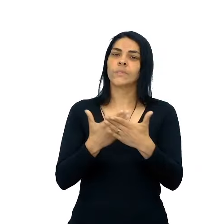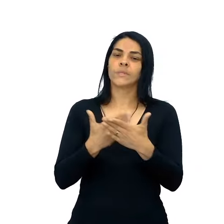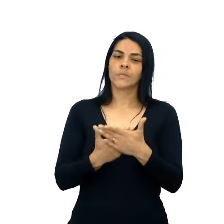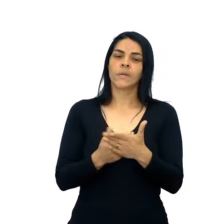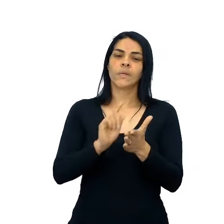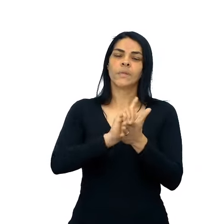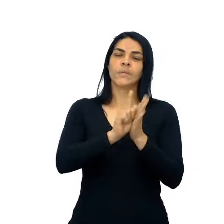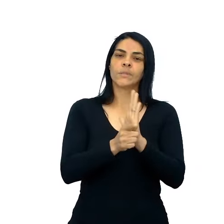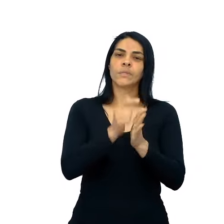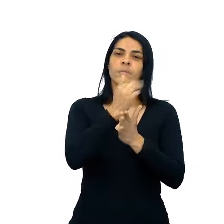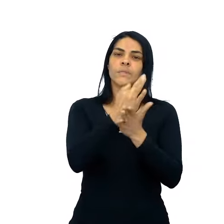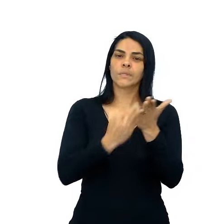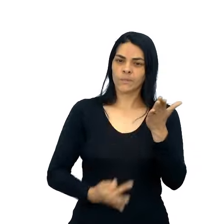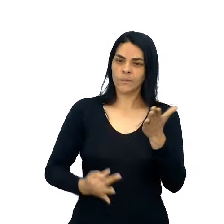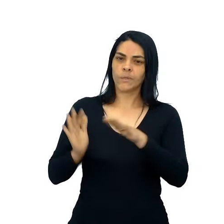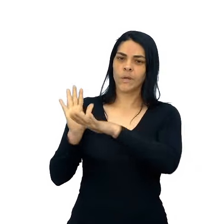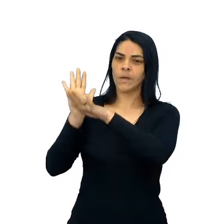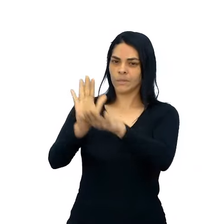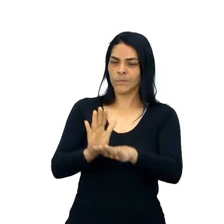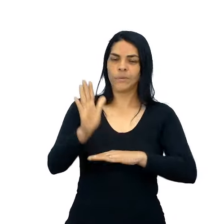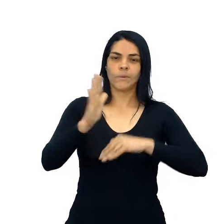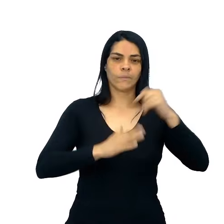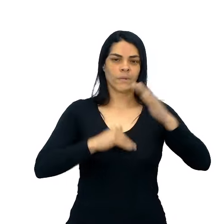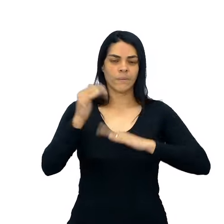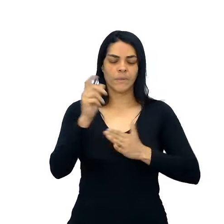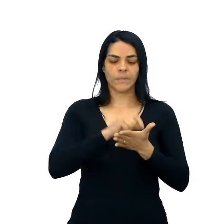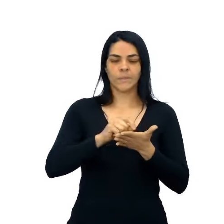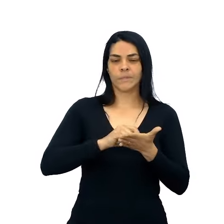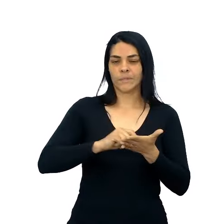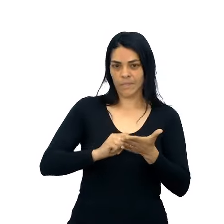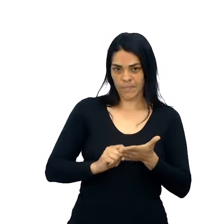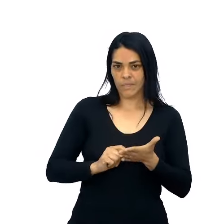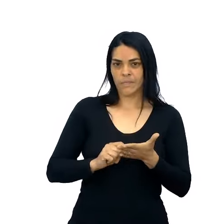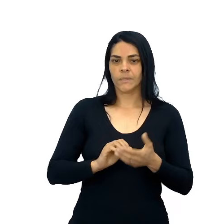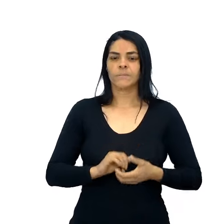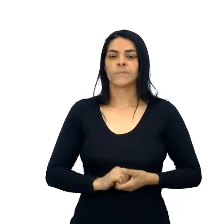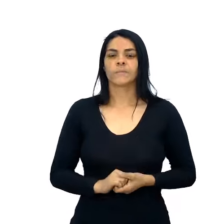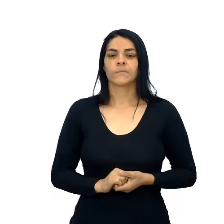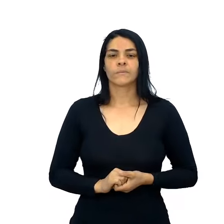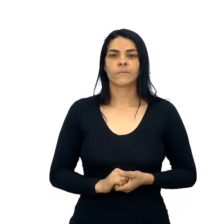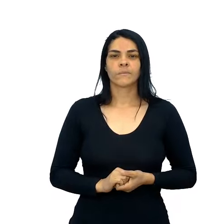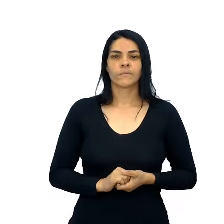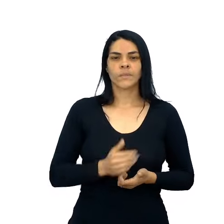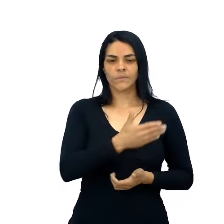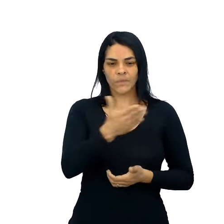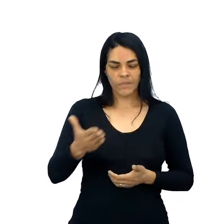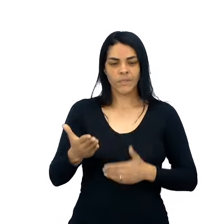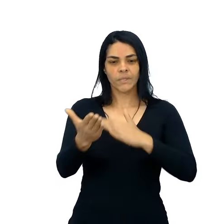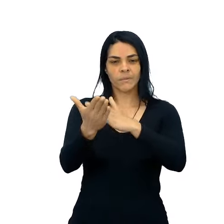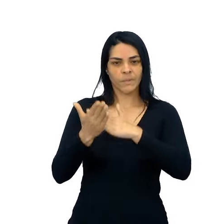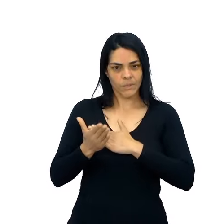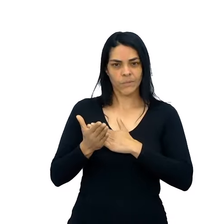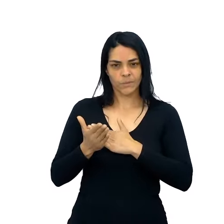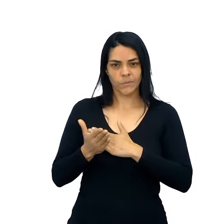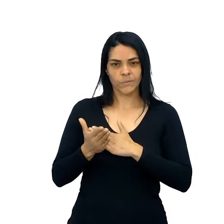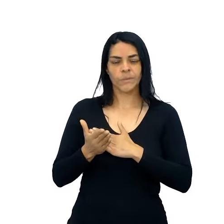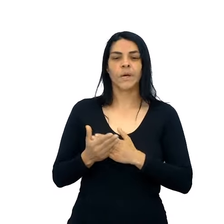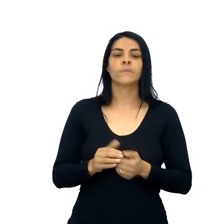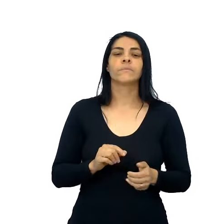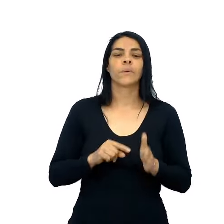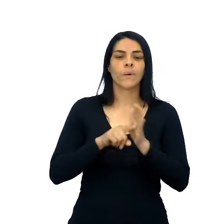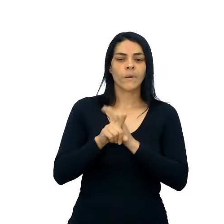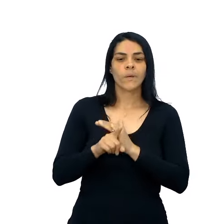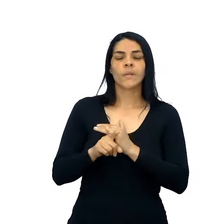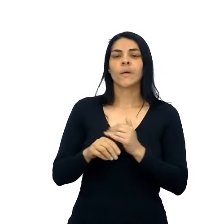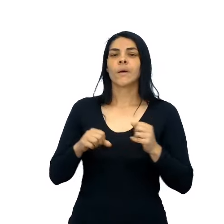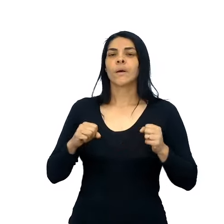gêneros textuais contribuem para as práticas de escrita proficientes? Vocês me ajudam aí com essa questão? Podem,